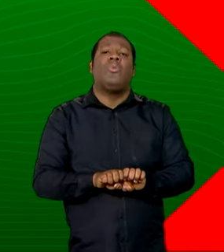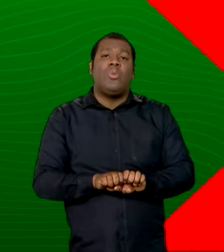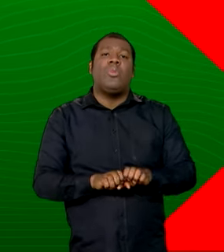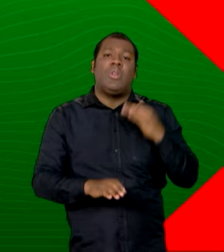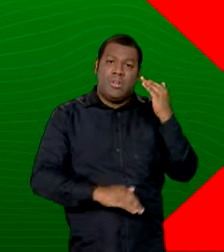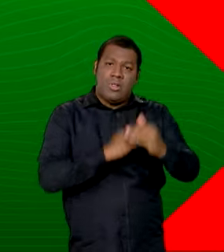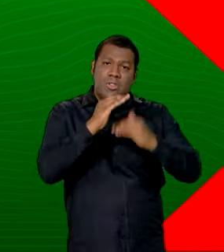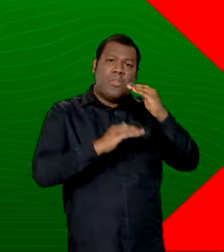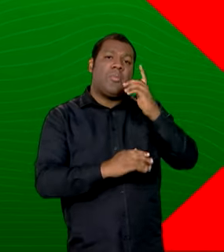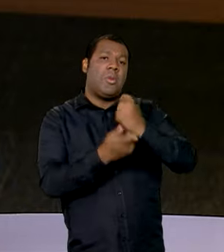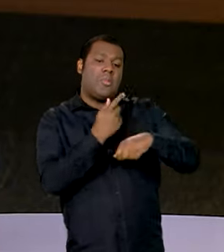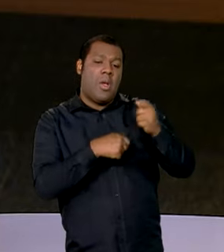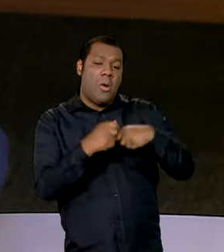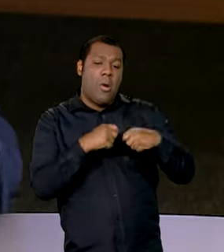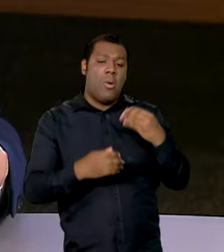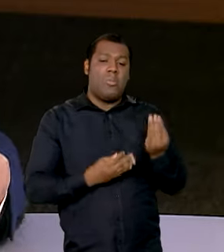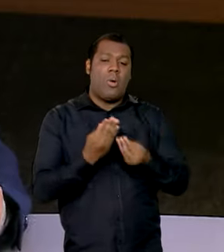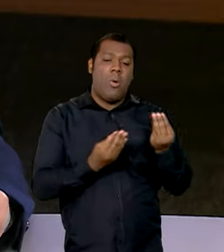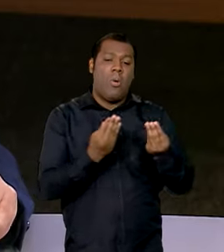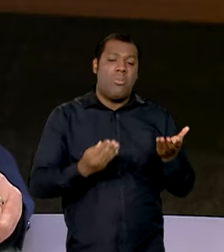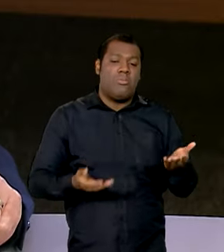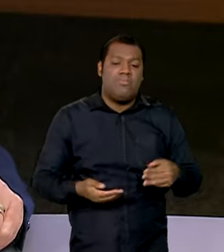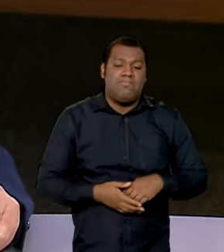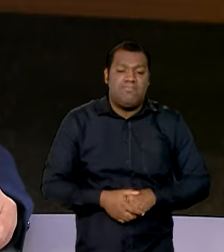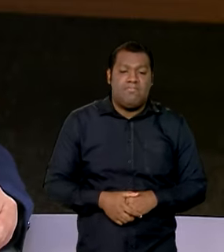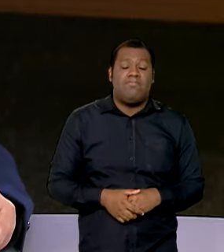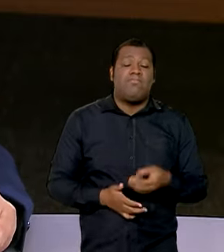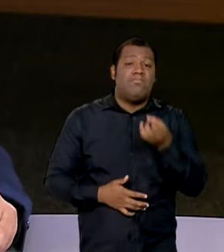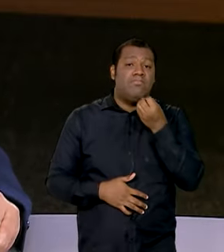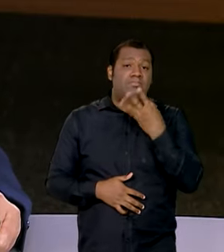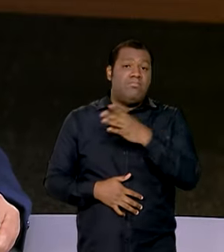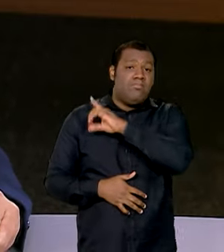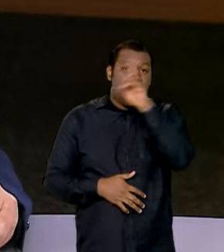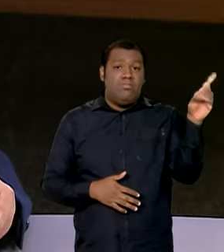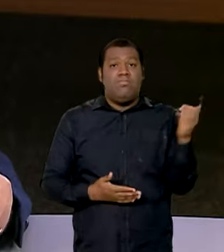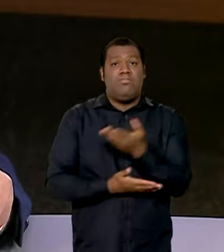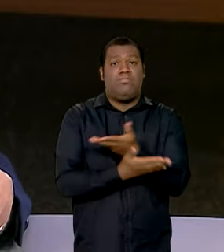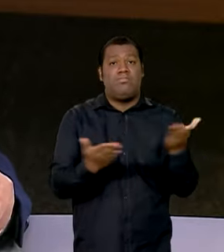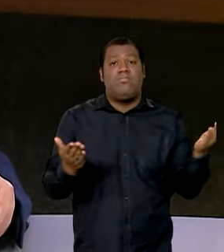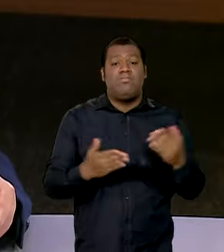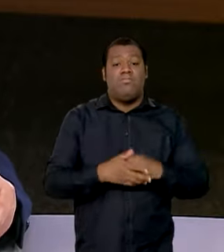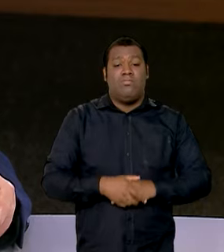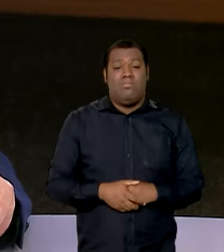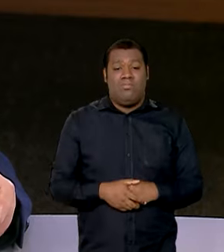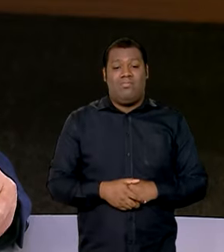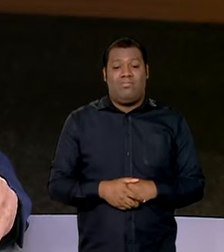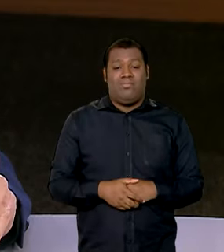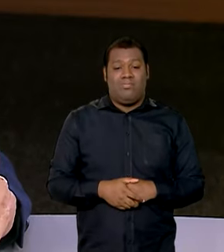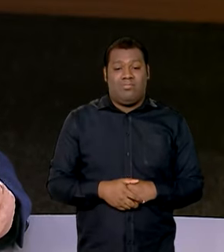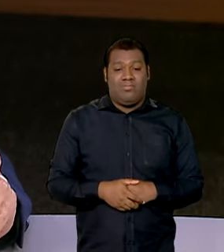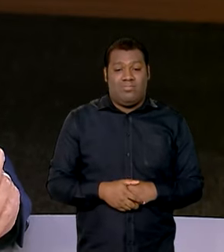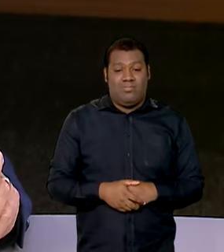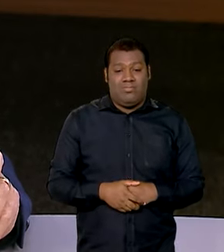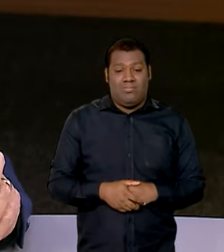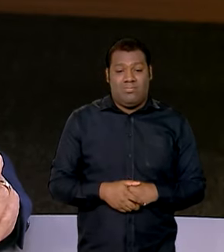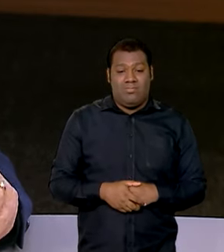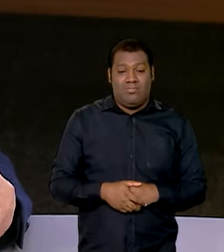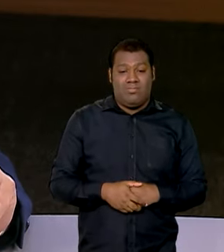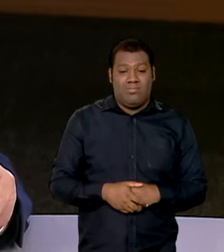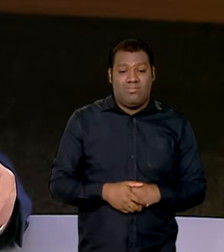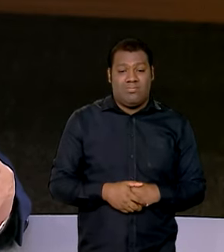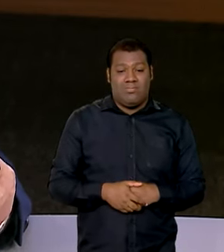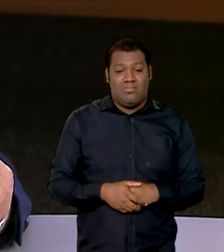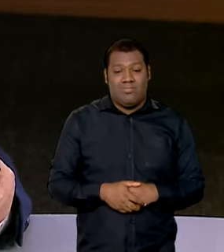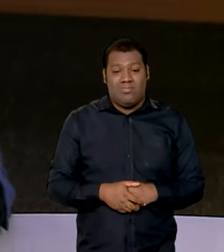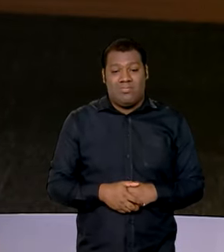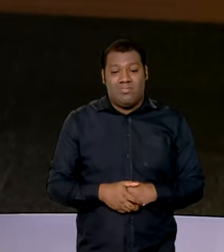e social Nonato bom dia para você meu xará né meu xará não meu conterrâneo seu